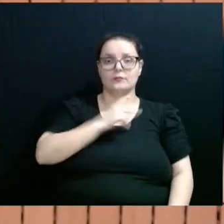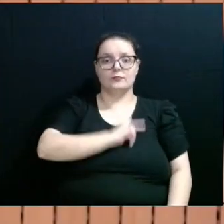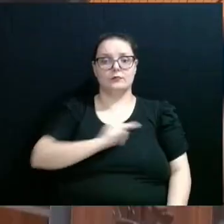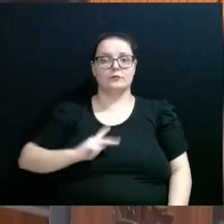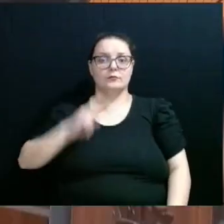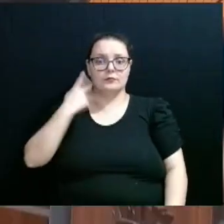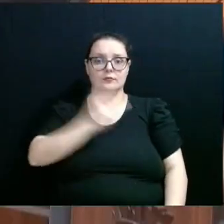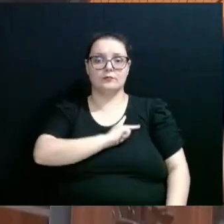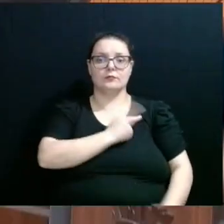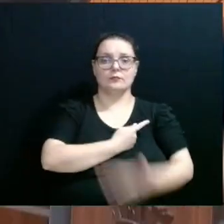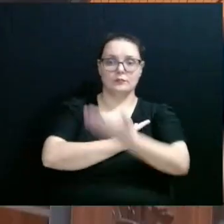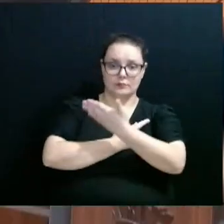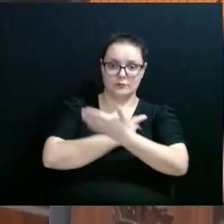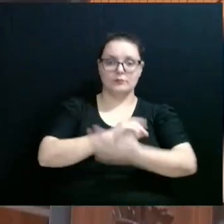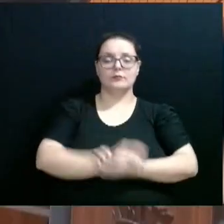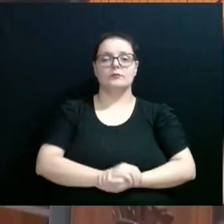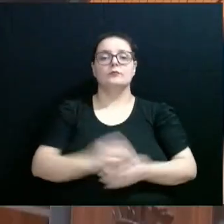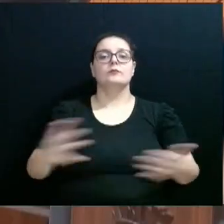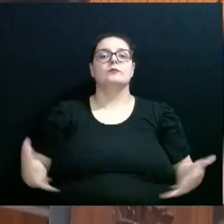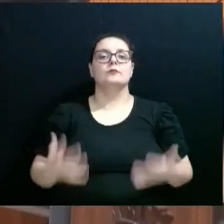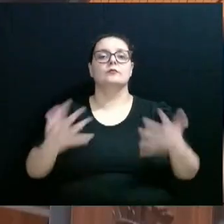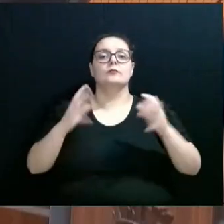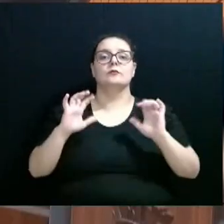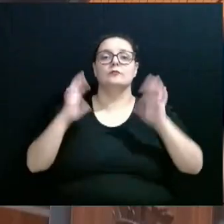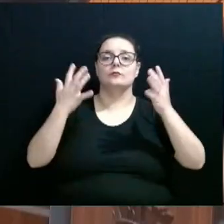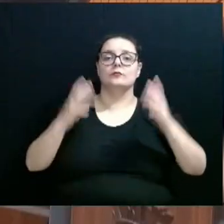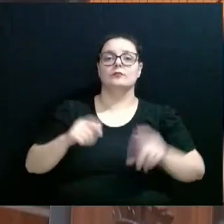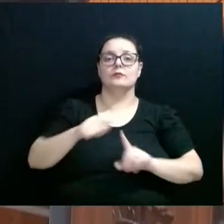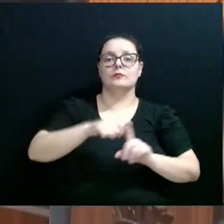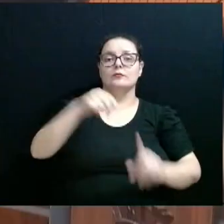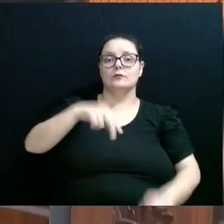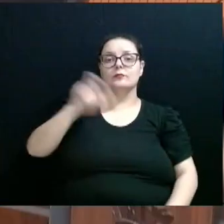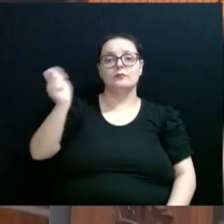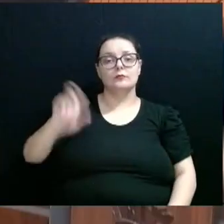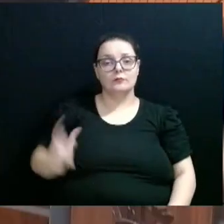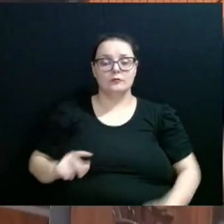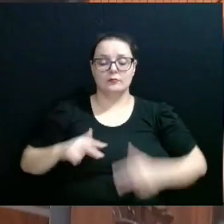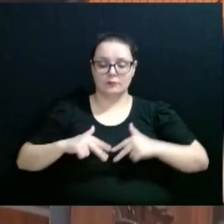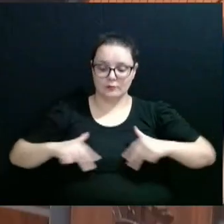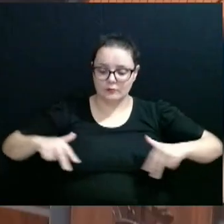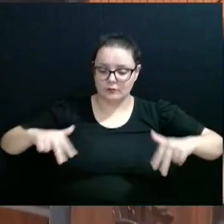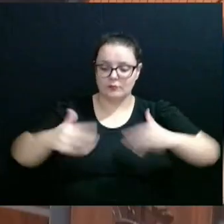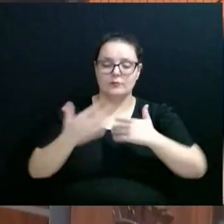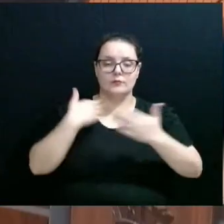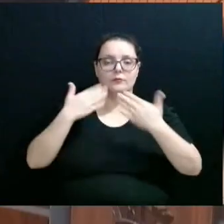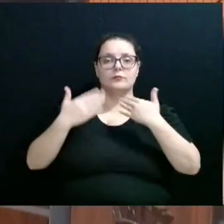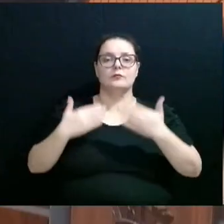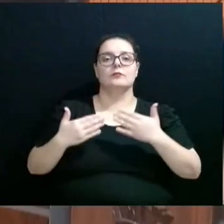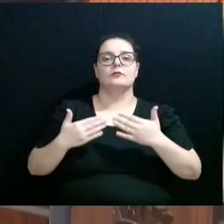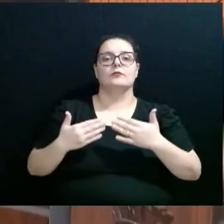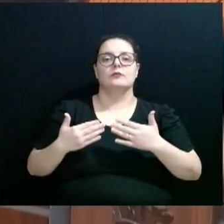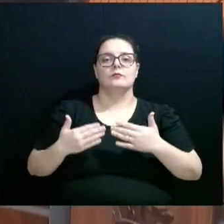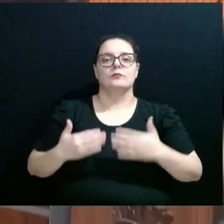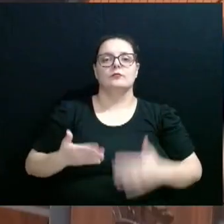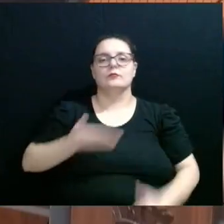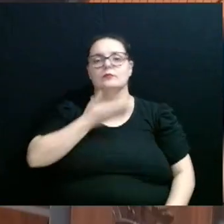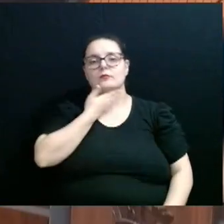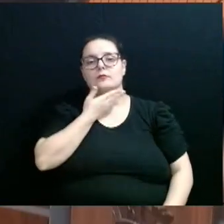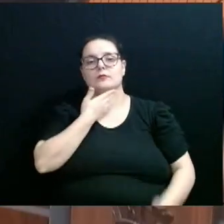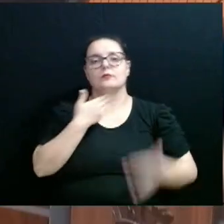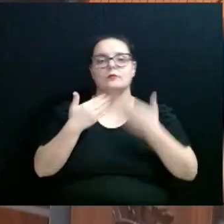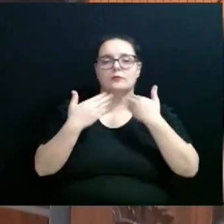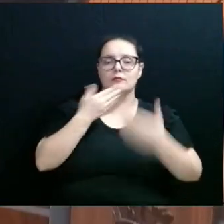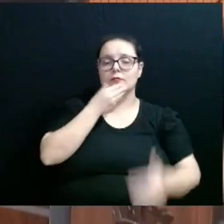Paulo Haddad, promoveu em comemoração ao Novembro Azul uma roda de conversa denominada Papo de Homem, para falar